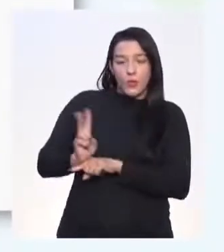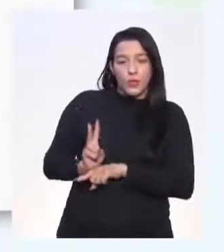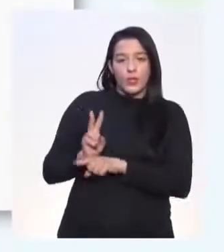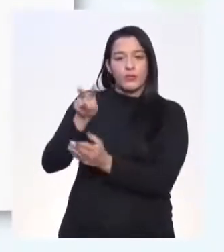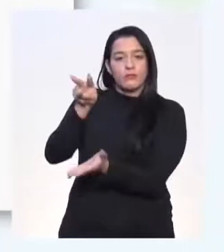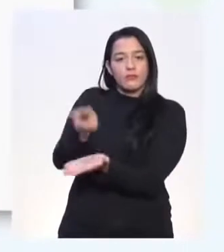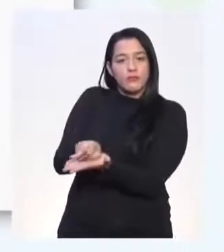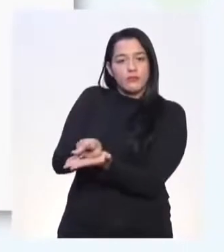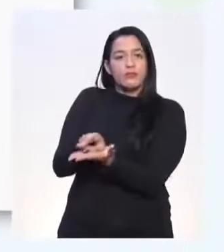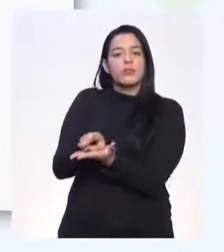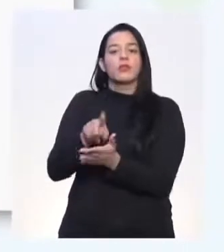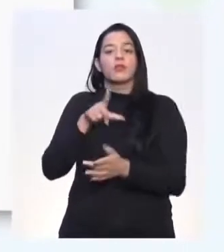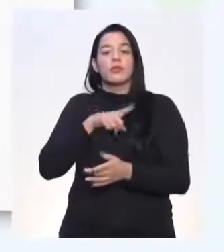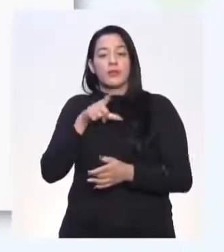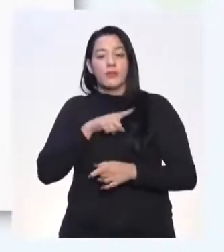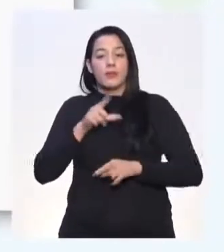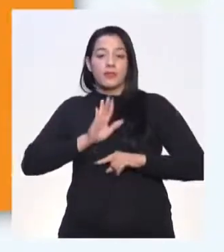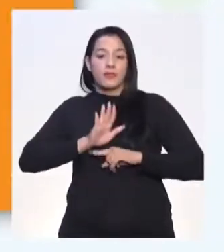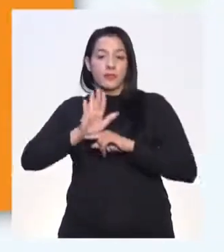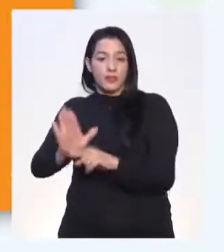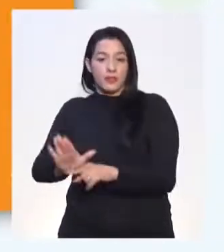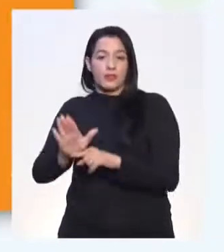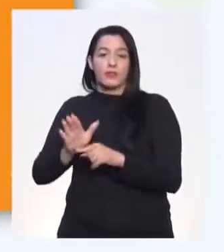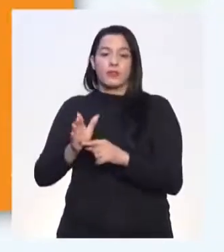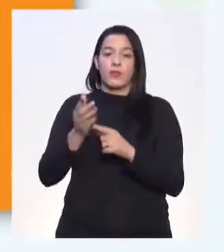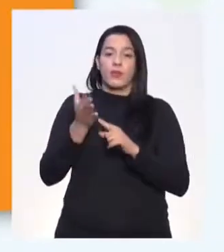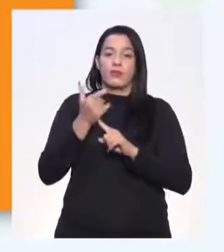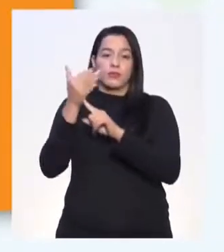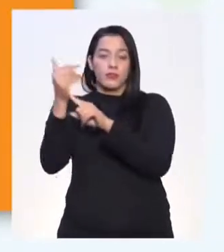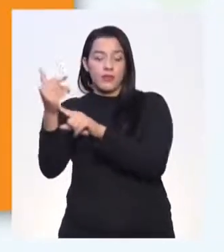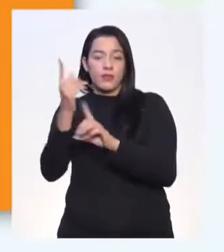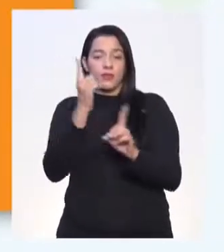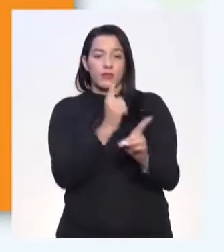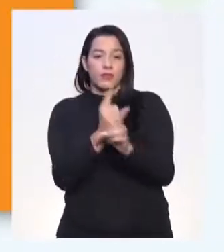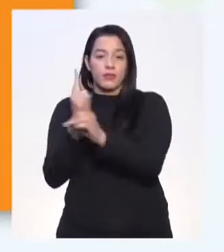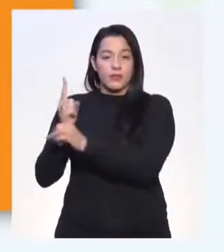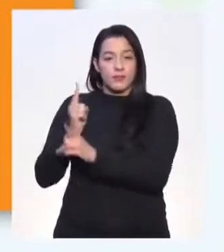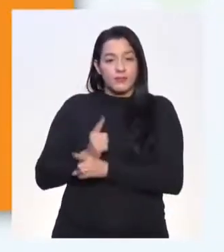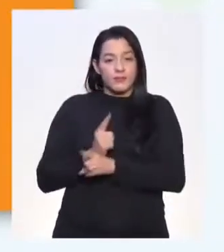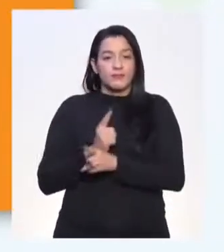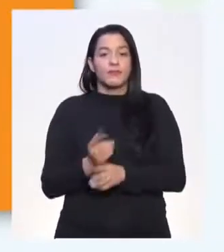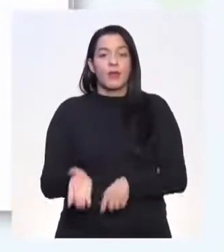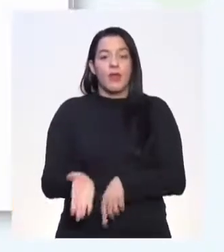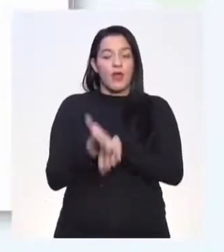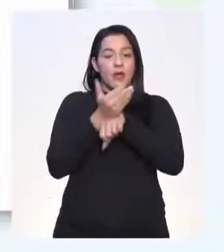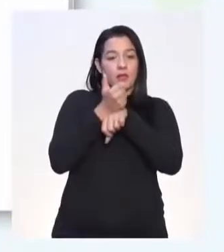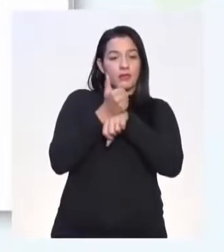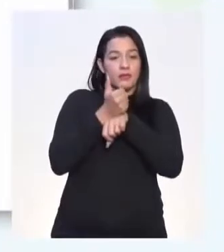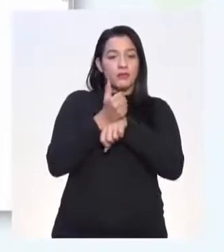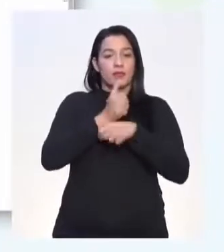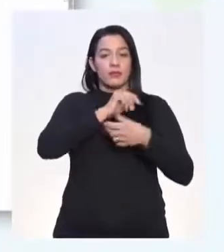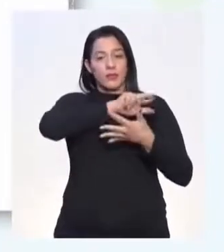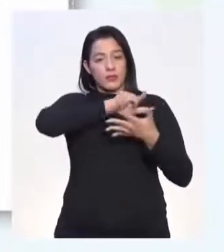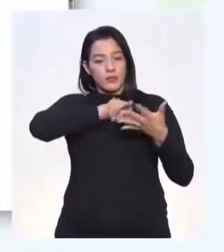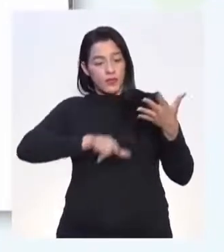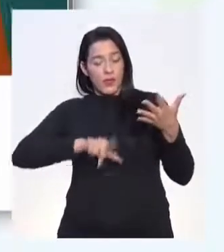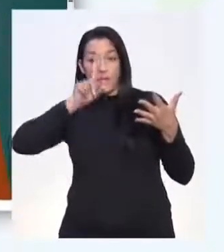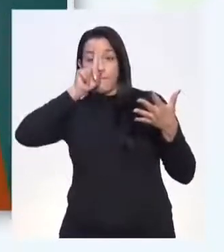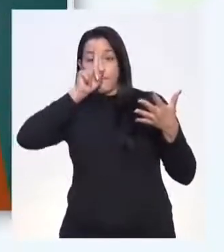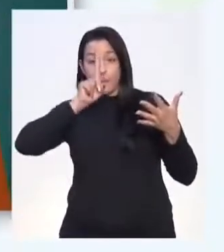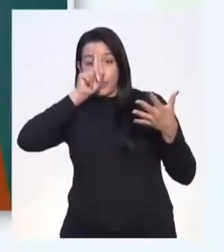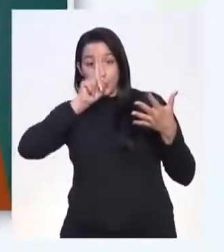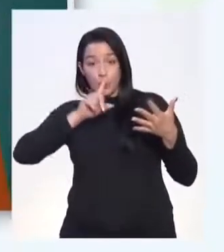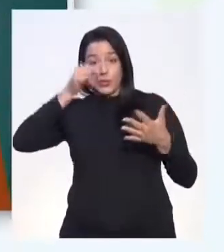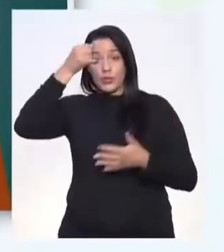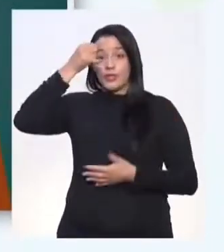hospitalares, além de fornecer pronto atendimento digital e identificar antecipadamente quadros de risco,